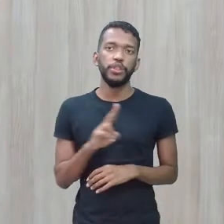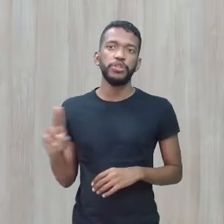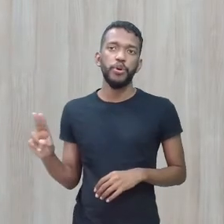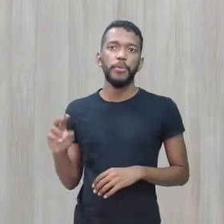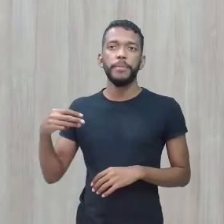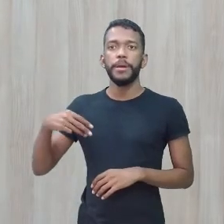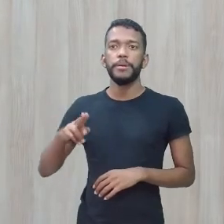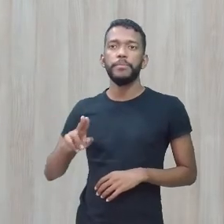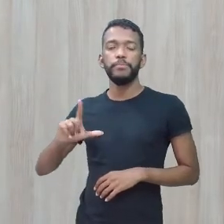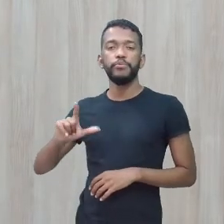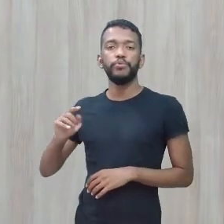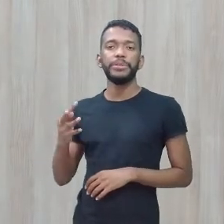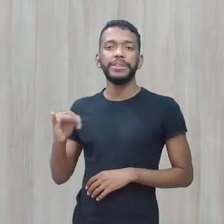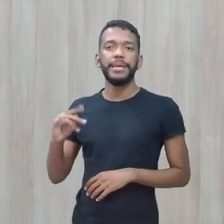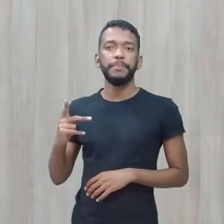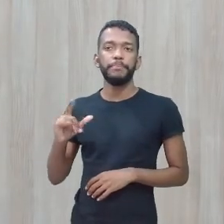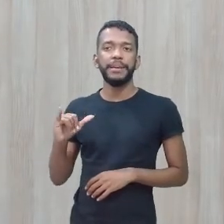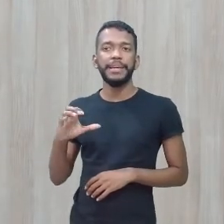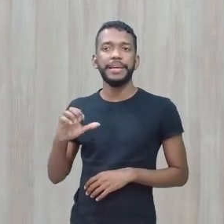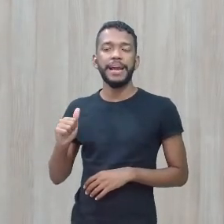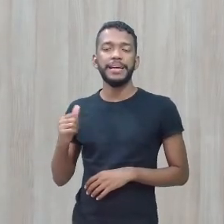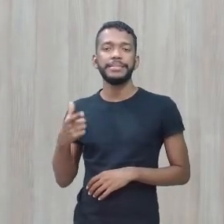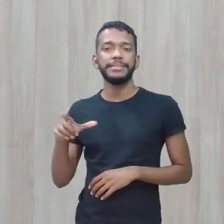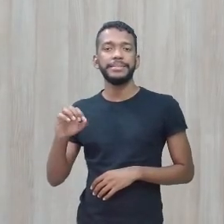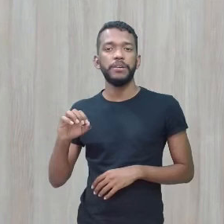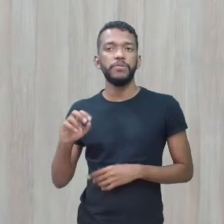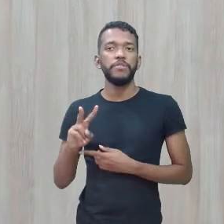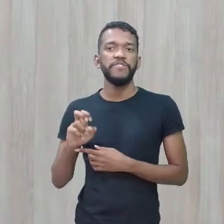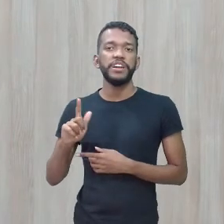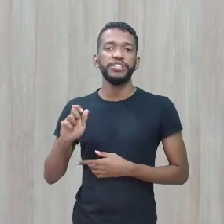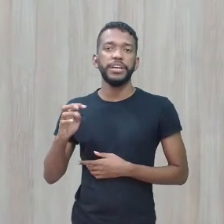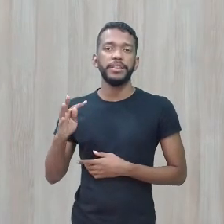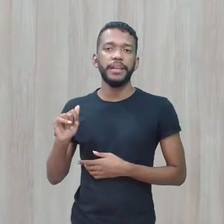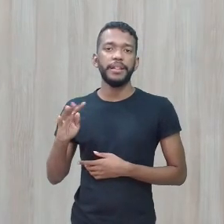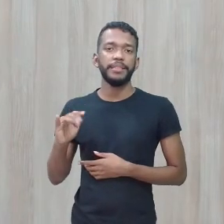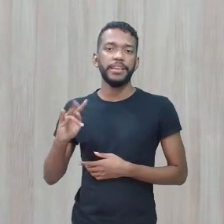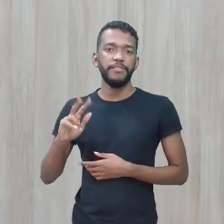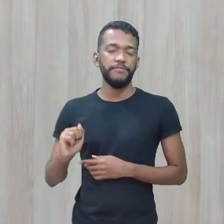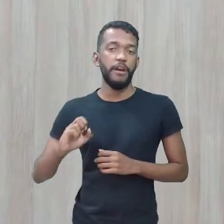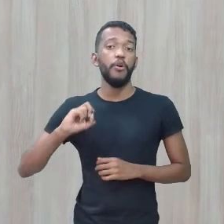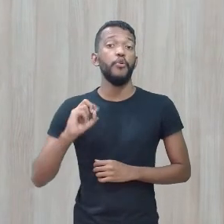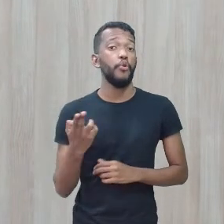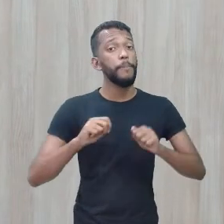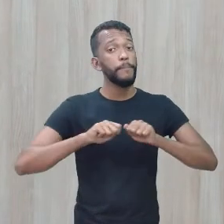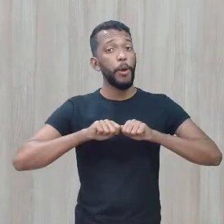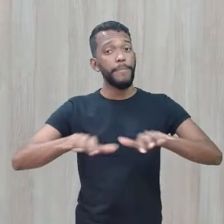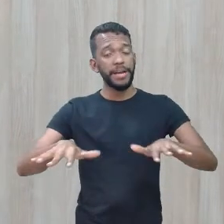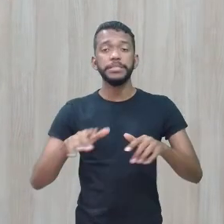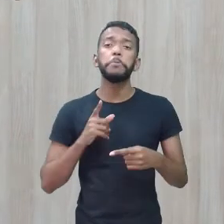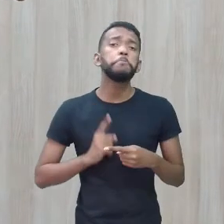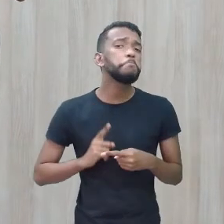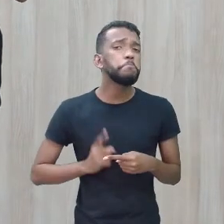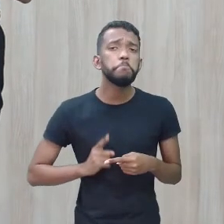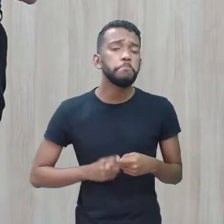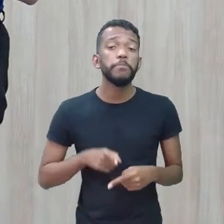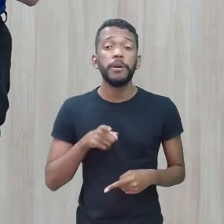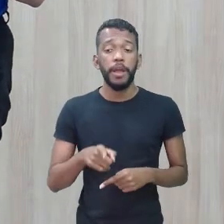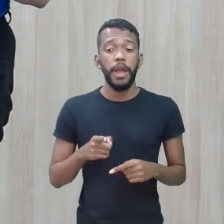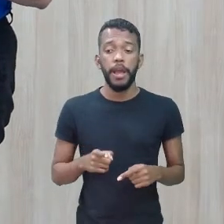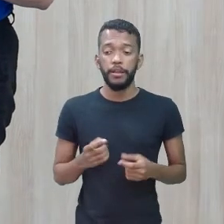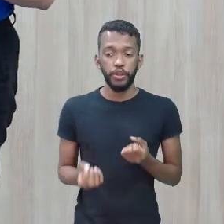de multiplicação vegetativa ou propagação, porque a formação de